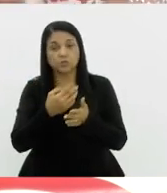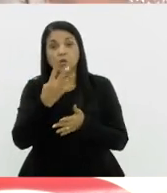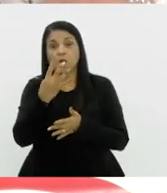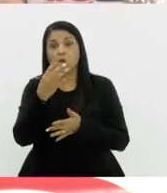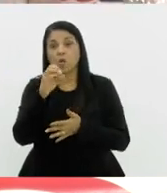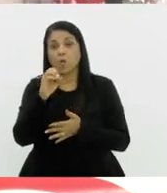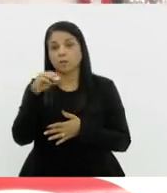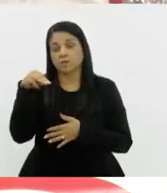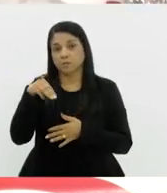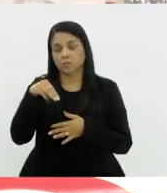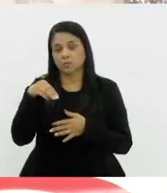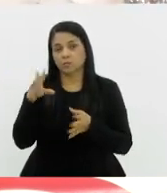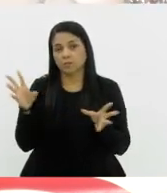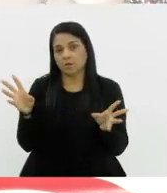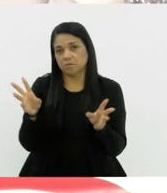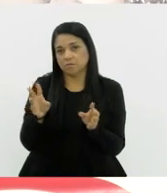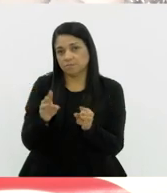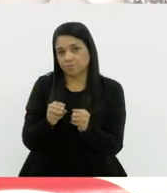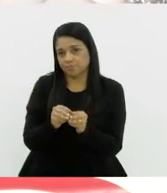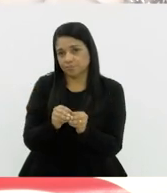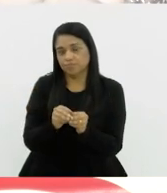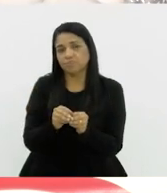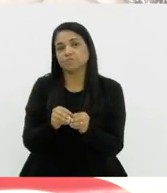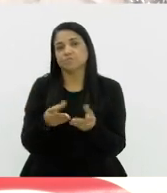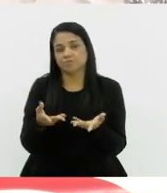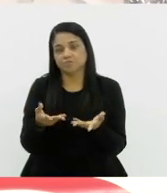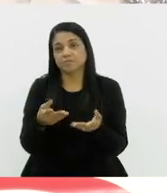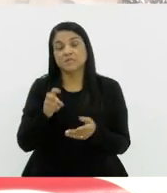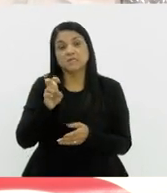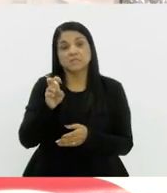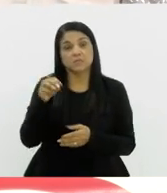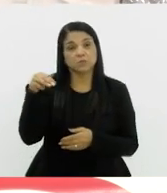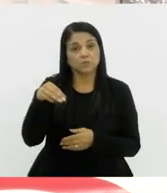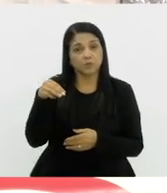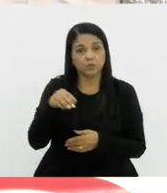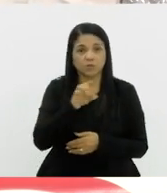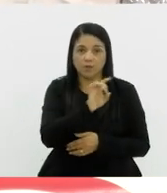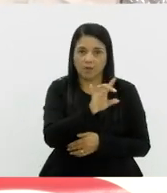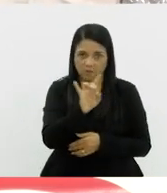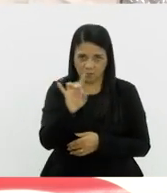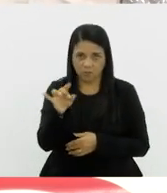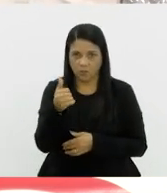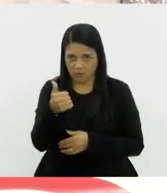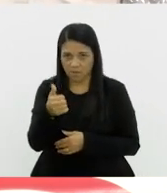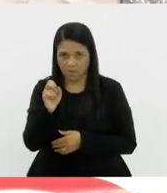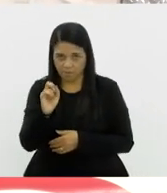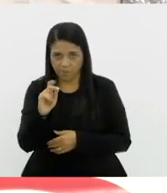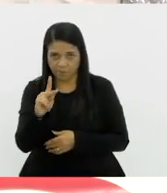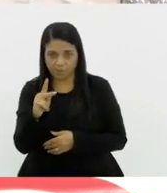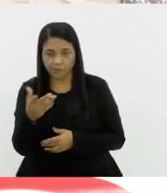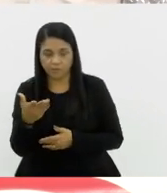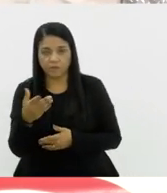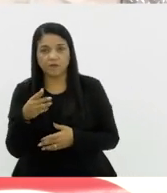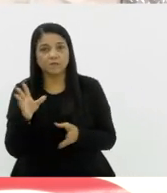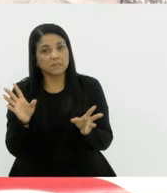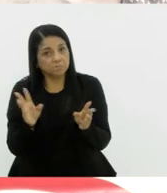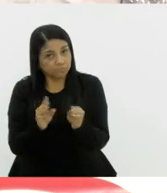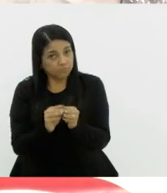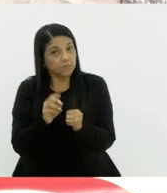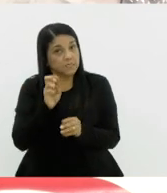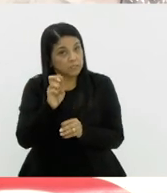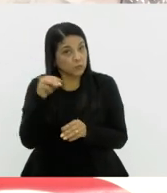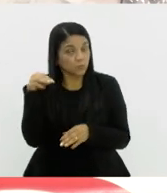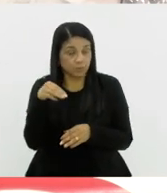minutos para as pessoas falarem, 5 minutos para cada um. Tá bom? Será muito restrito essa